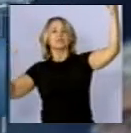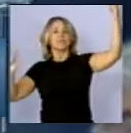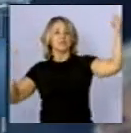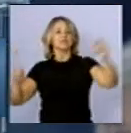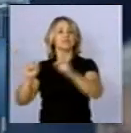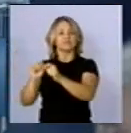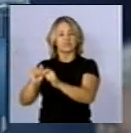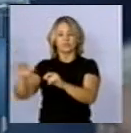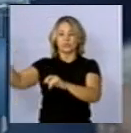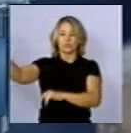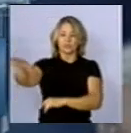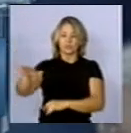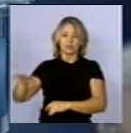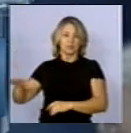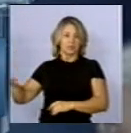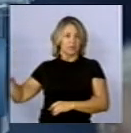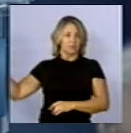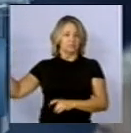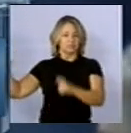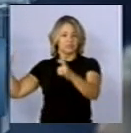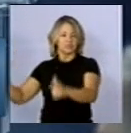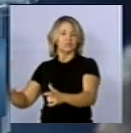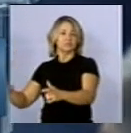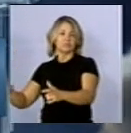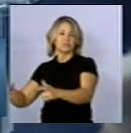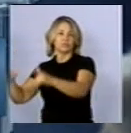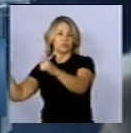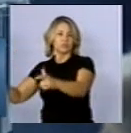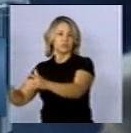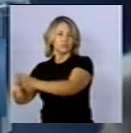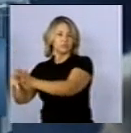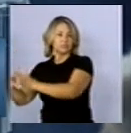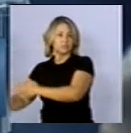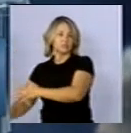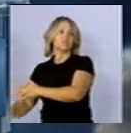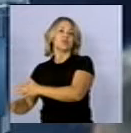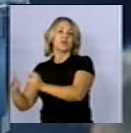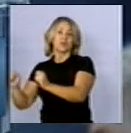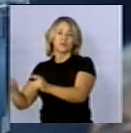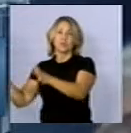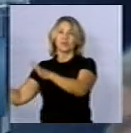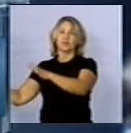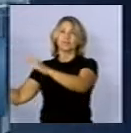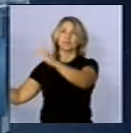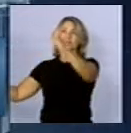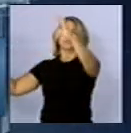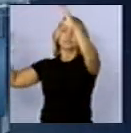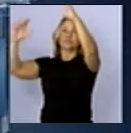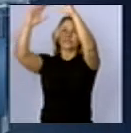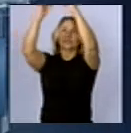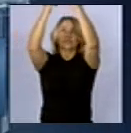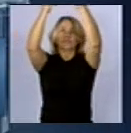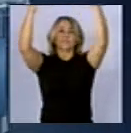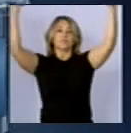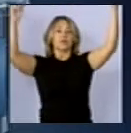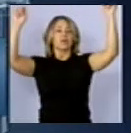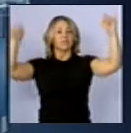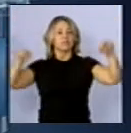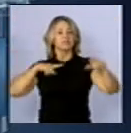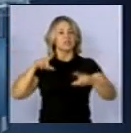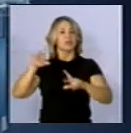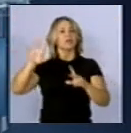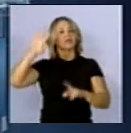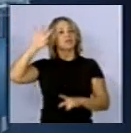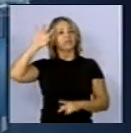gerado um campo no ponto ou zona de interesse e esse campo vai se contrapor ao campo da linha de tal forma que o valor